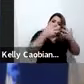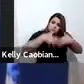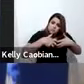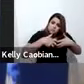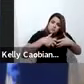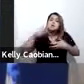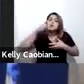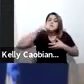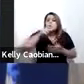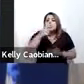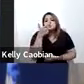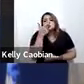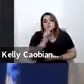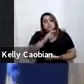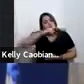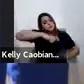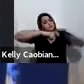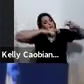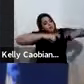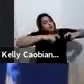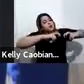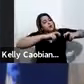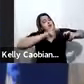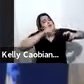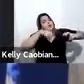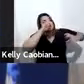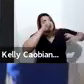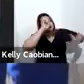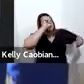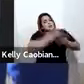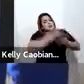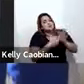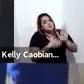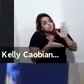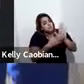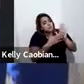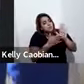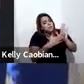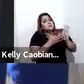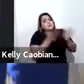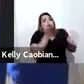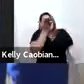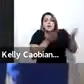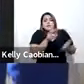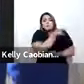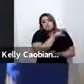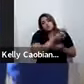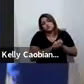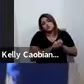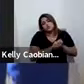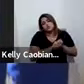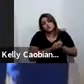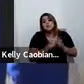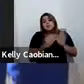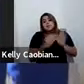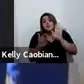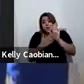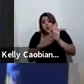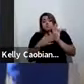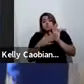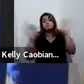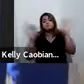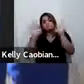e chegar numa solução que foi extremamente satisfatória, principalmente